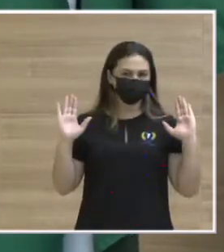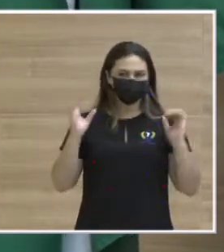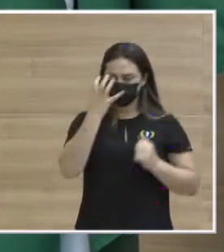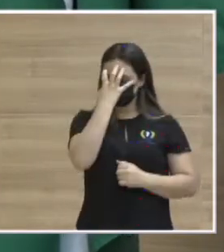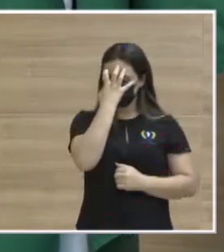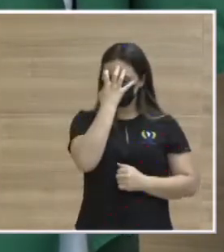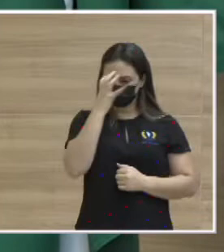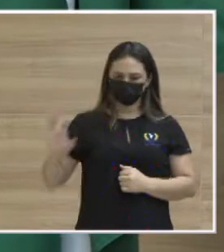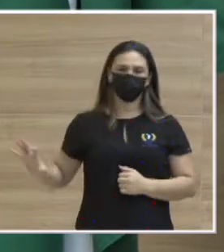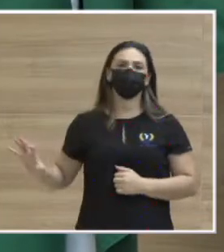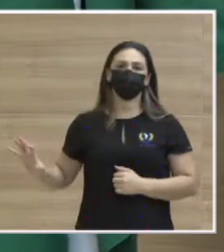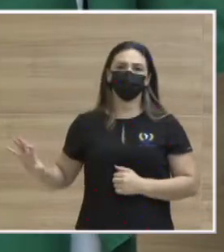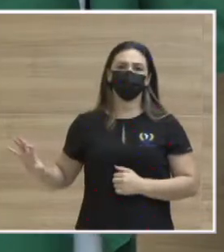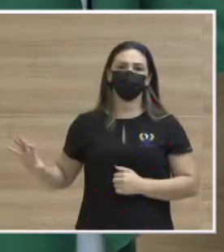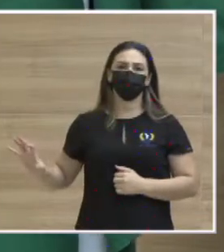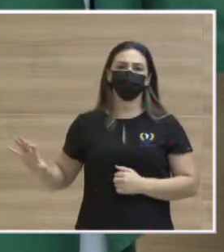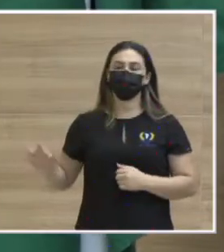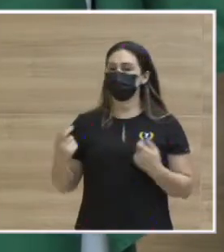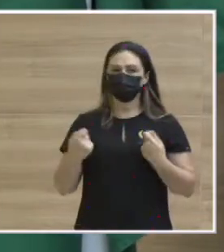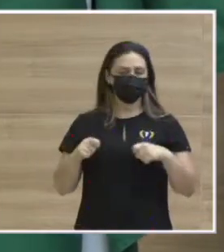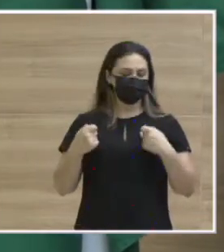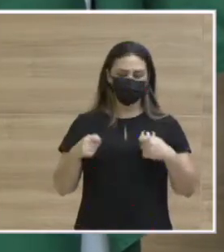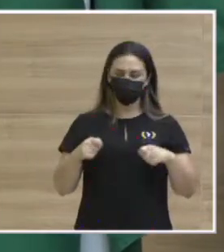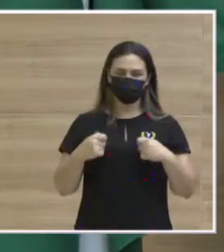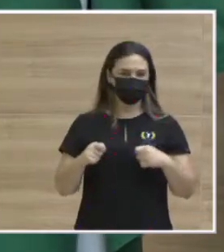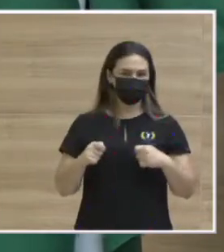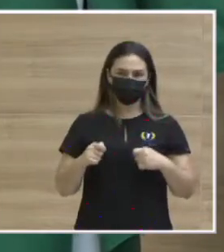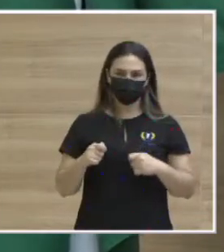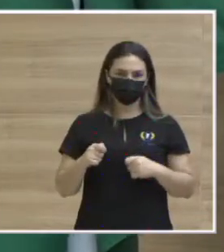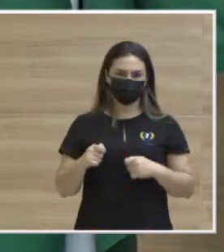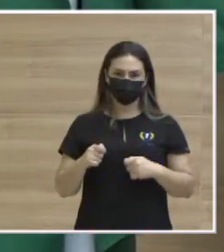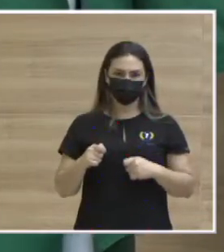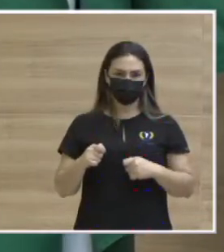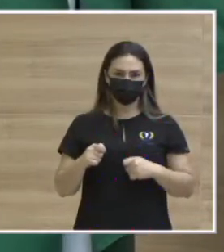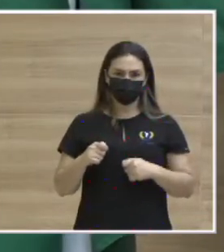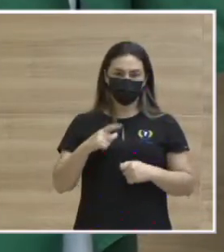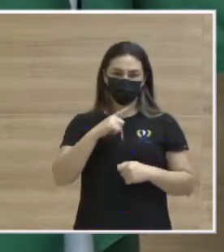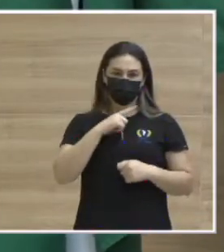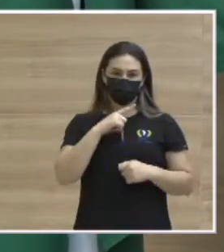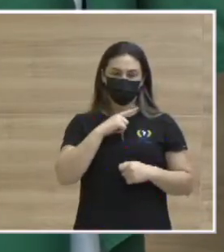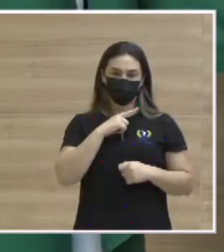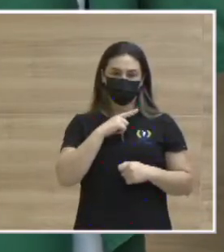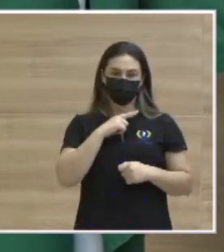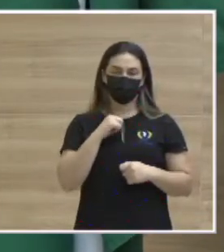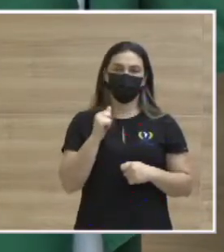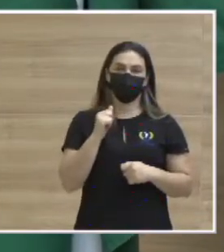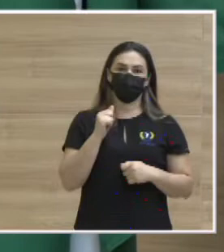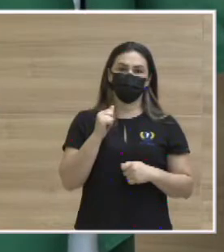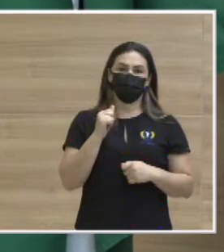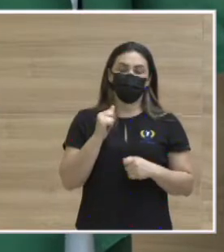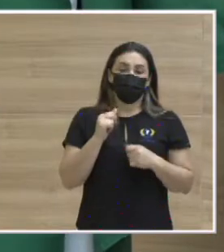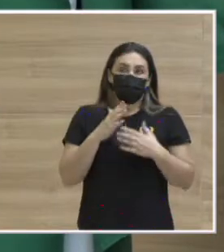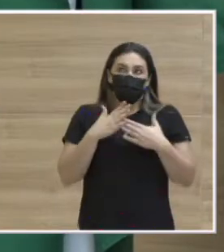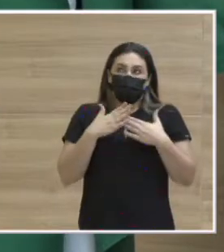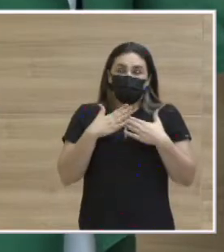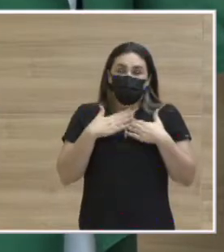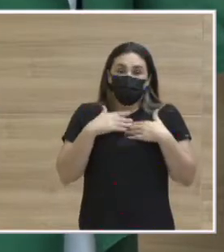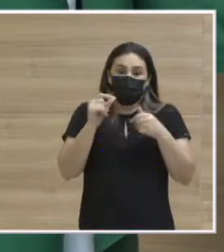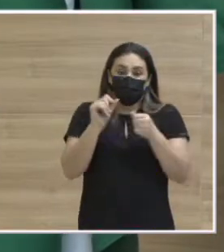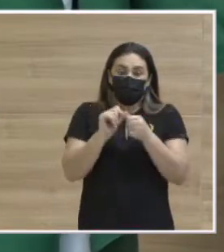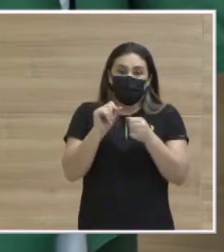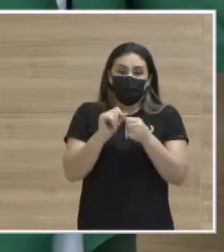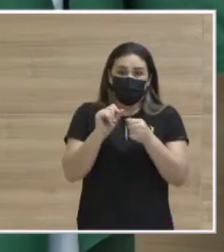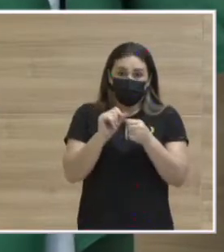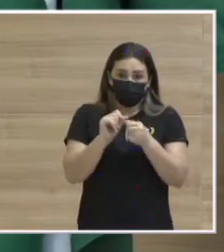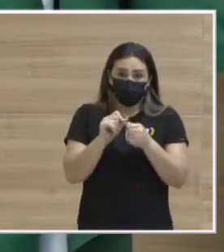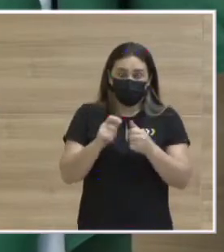Também não preciso, em nenhum momento, que marqueteiros me criem, me vendam,